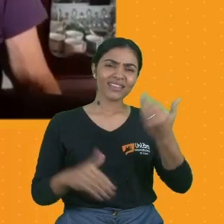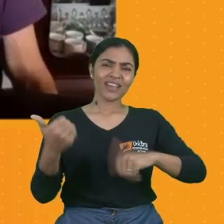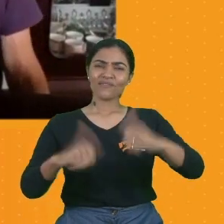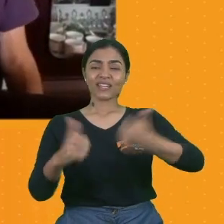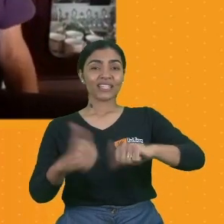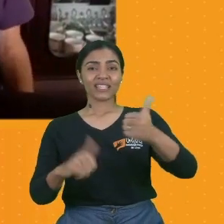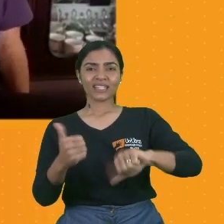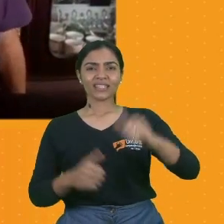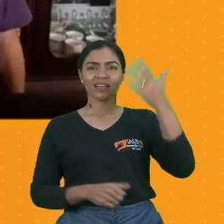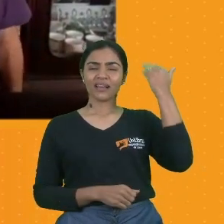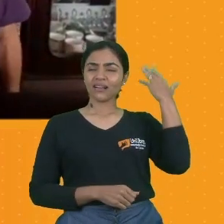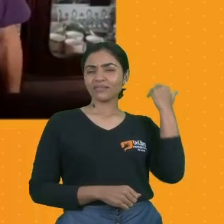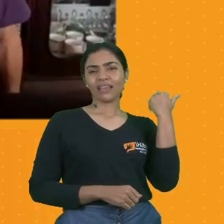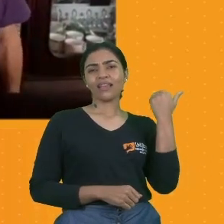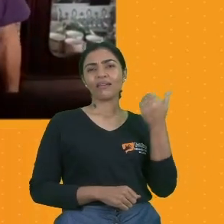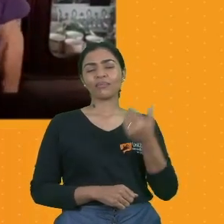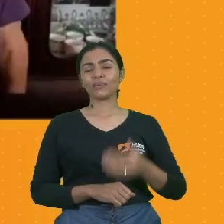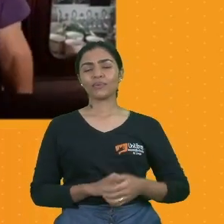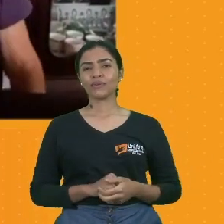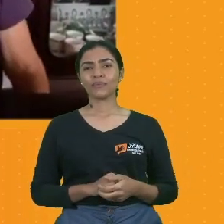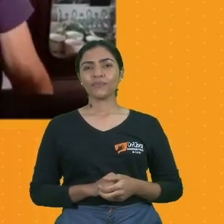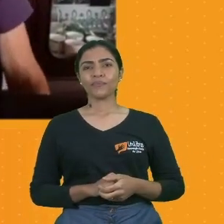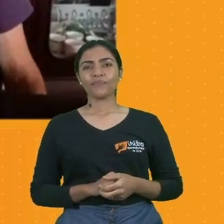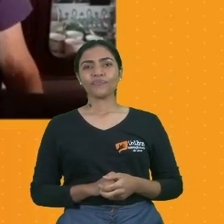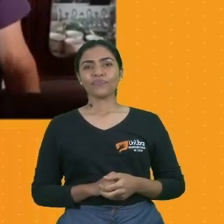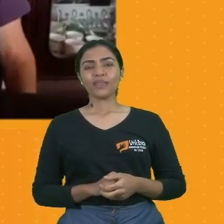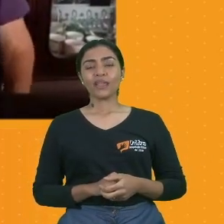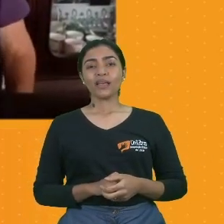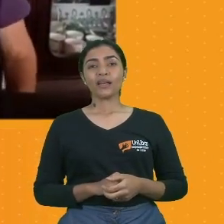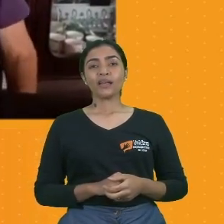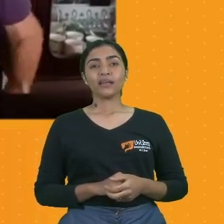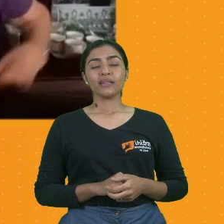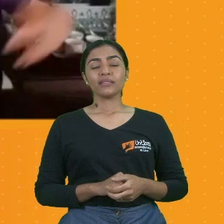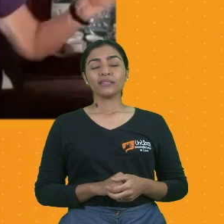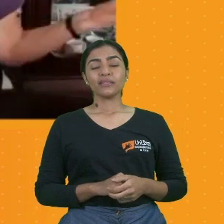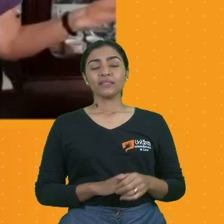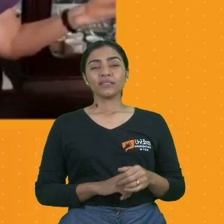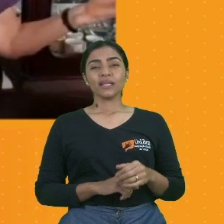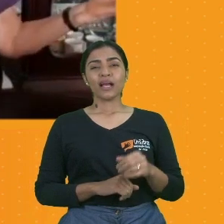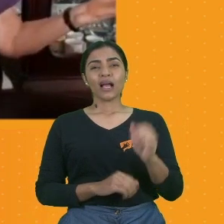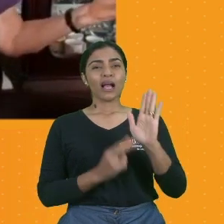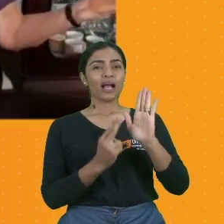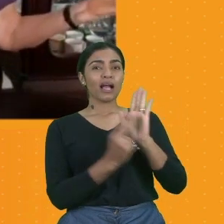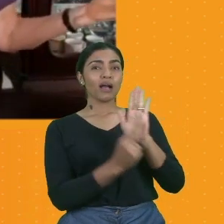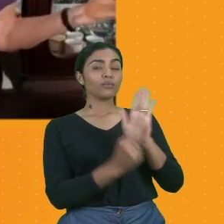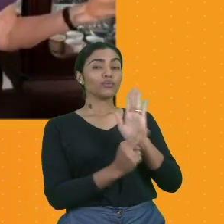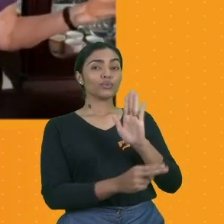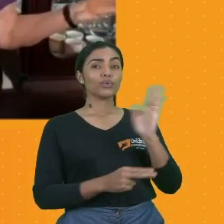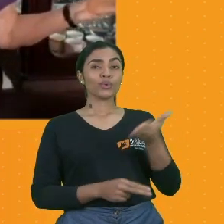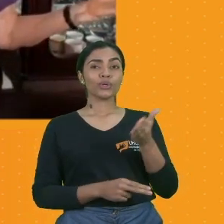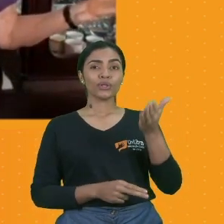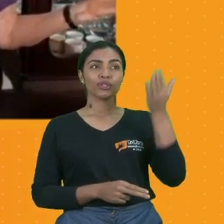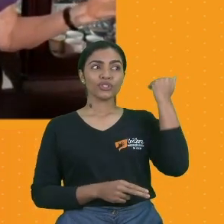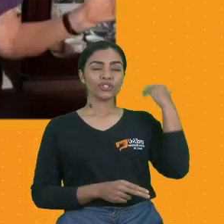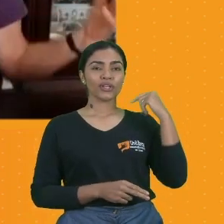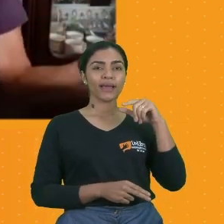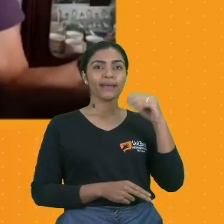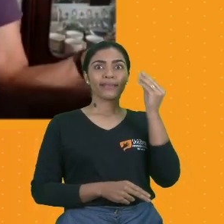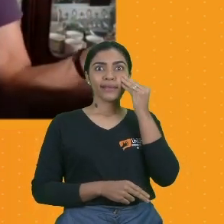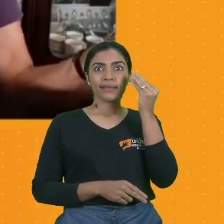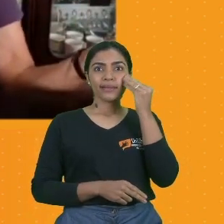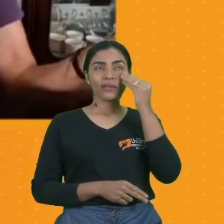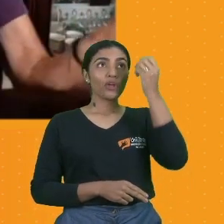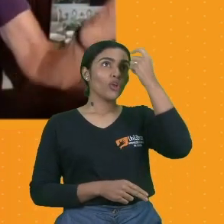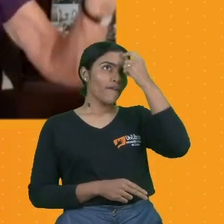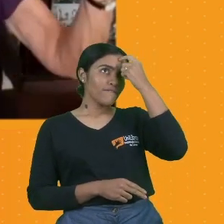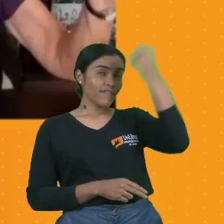exemplo escrever e os filhos já estava pintando eu escrevi é o que morreu que lindo eu tô mas